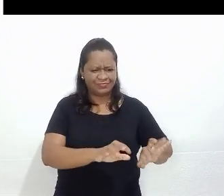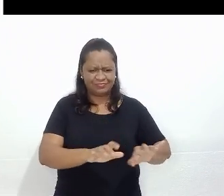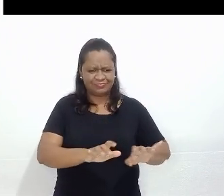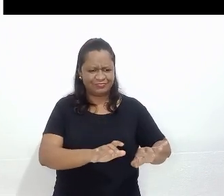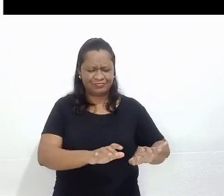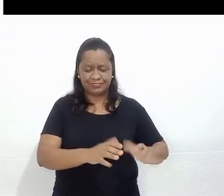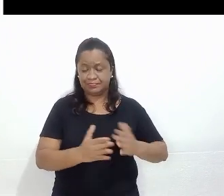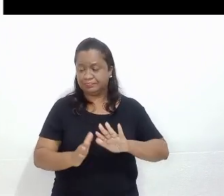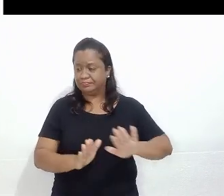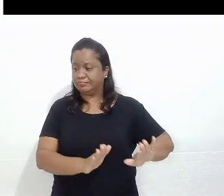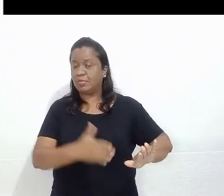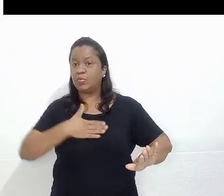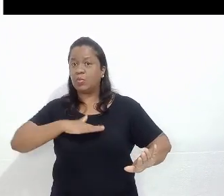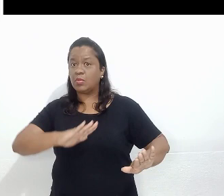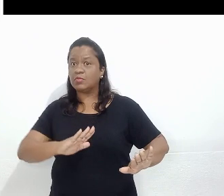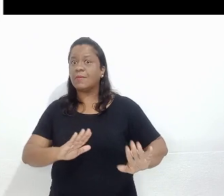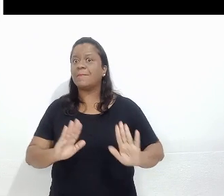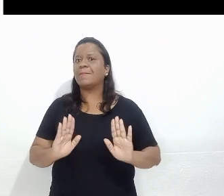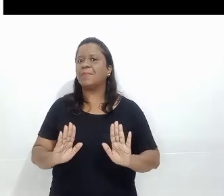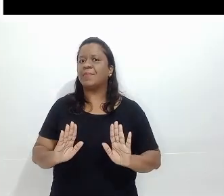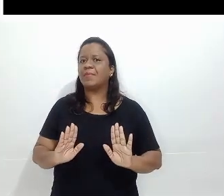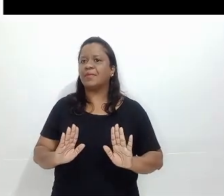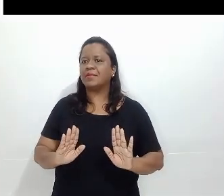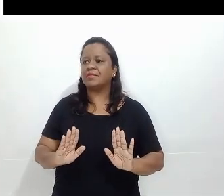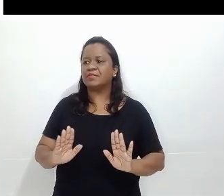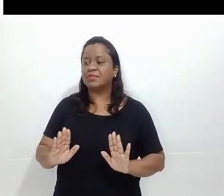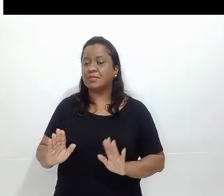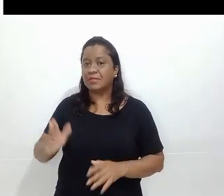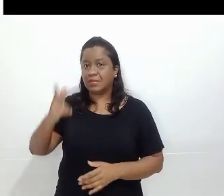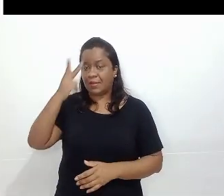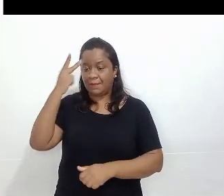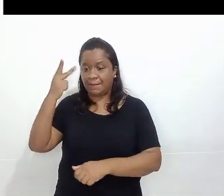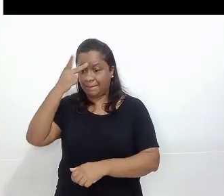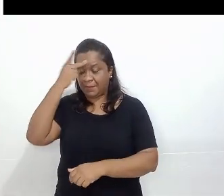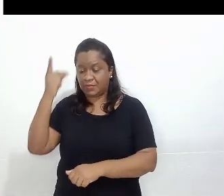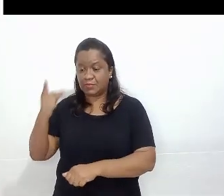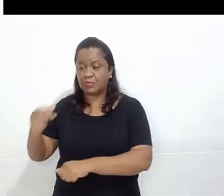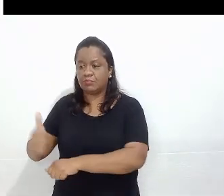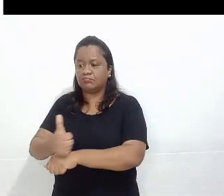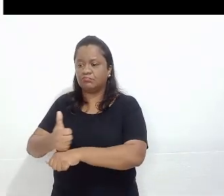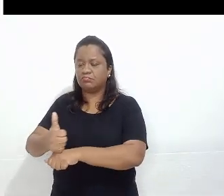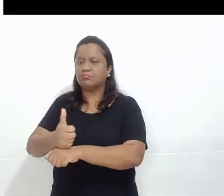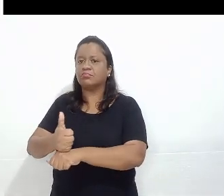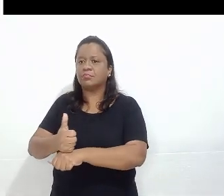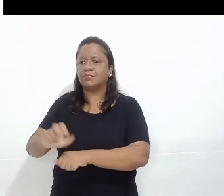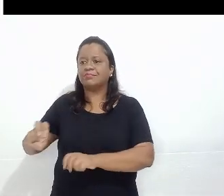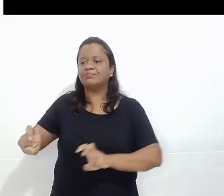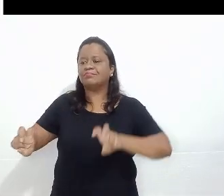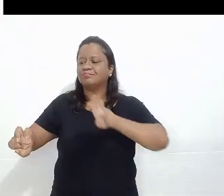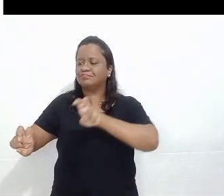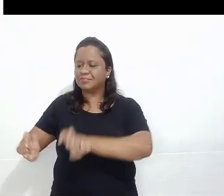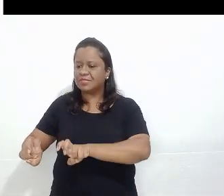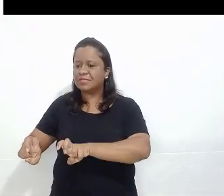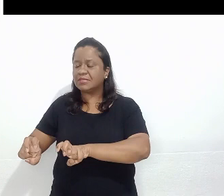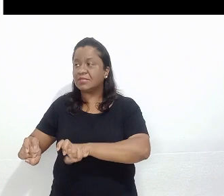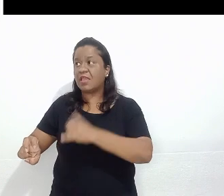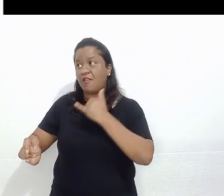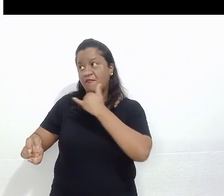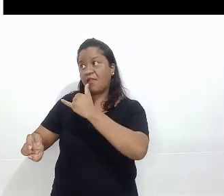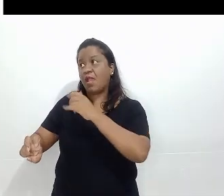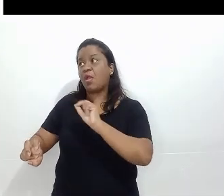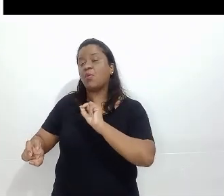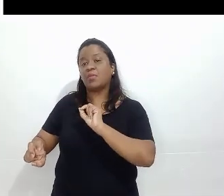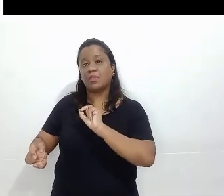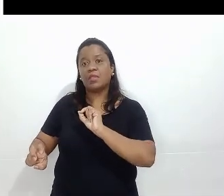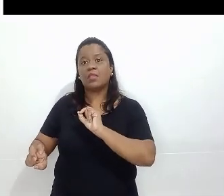gosta disso, mas pelo menos sente ao lado de um editor, tá? E diga o que você quer, ou acompanhe edições,